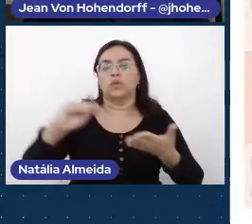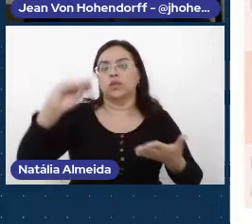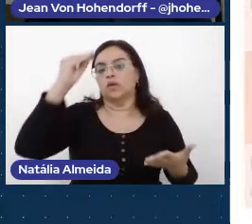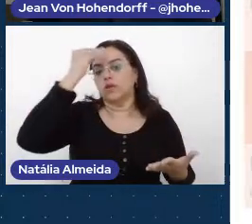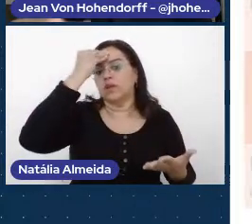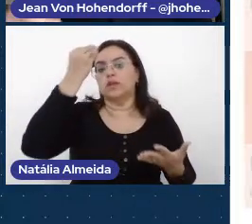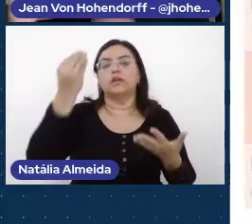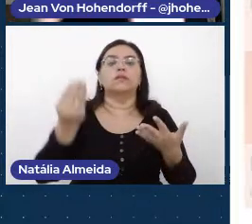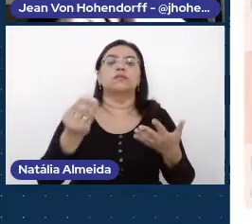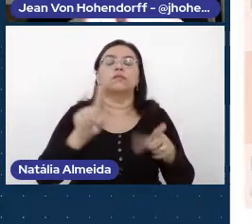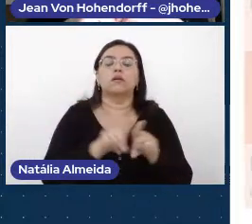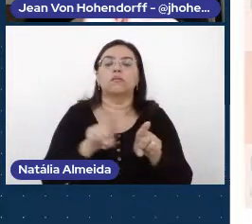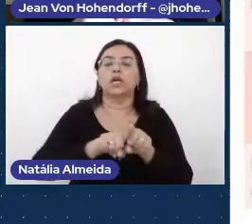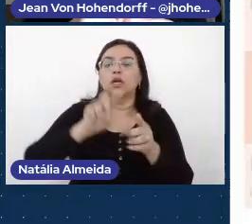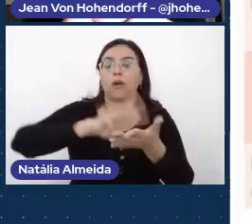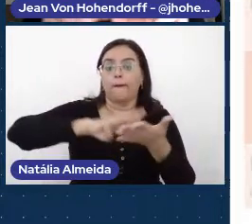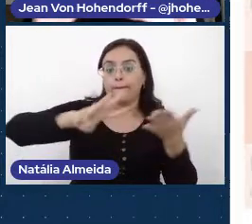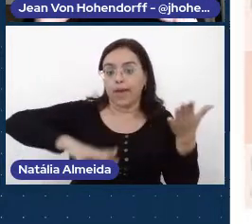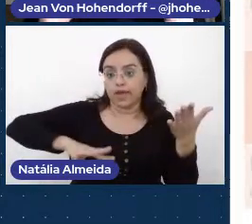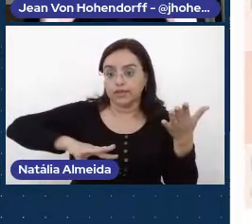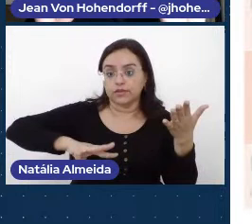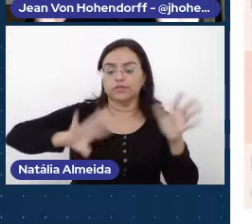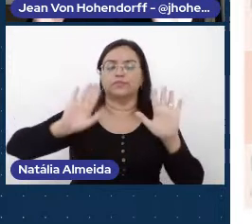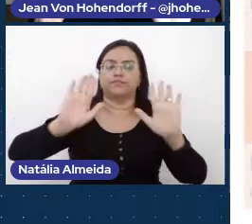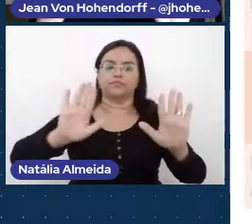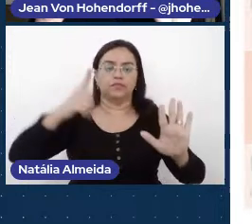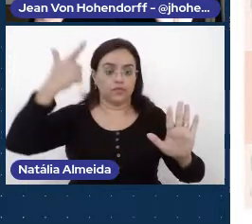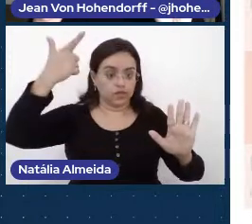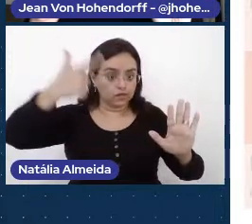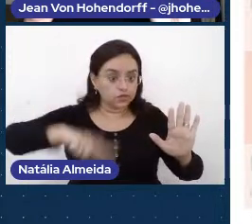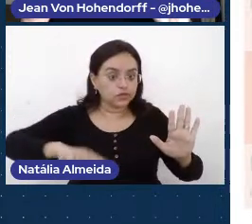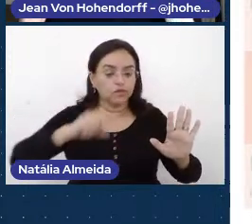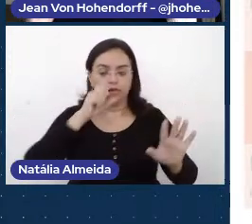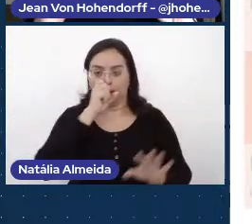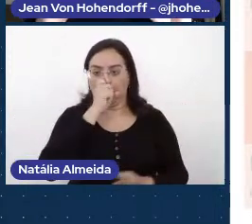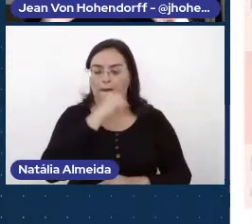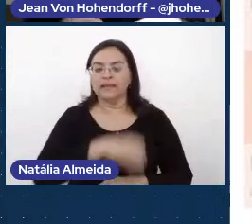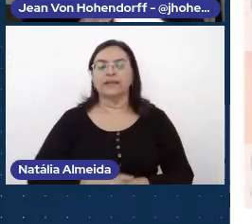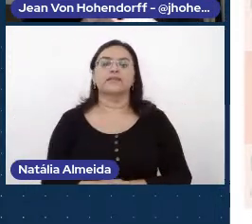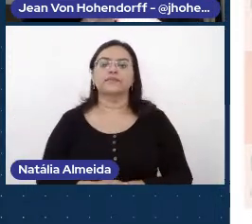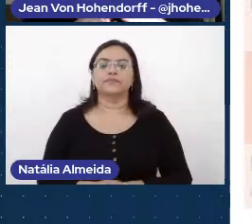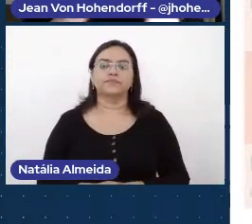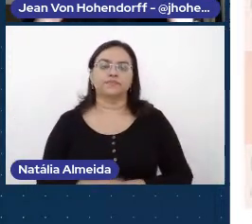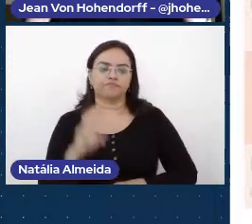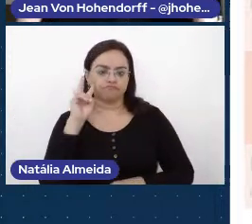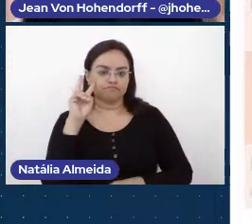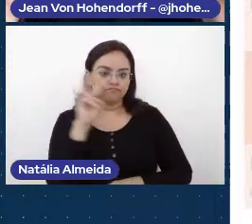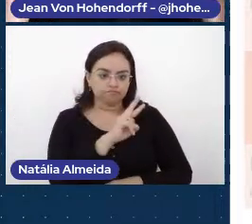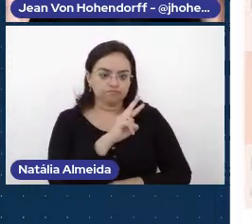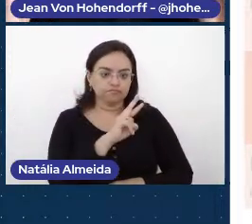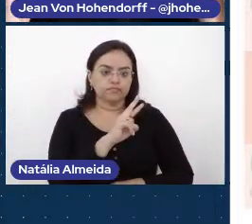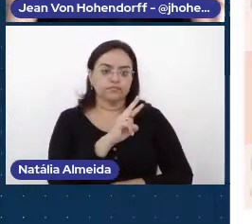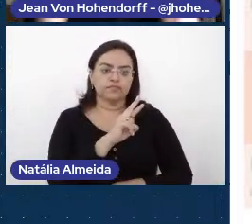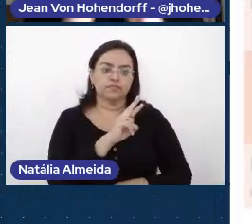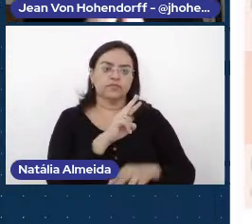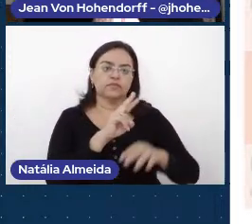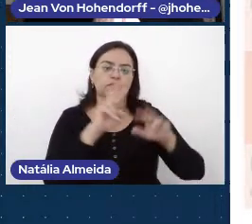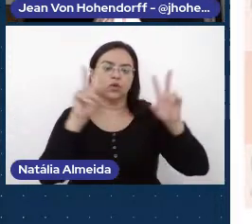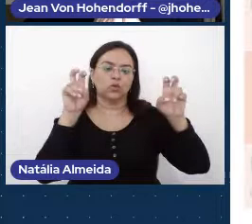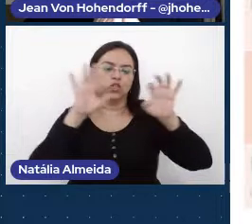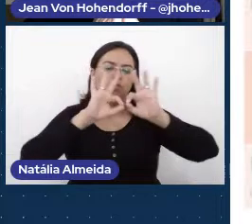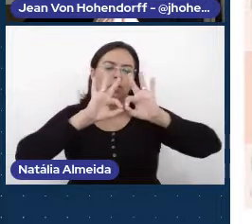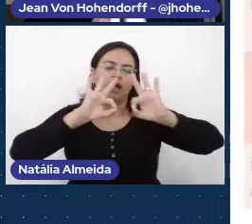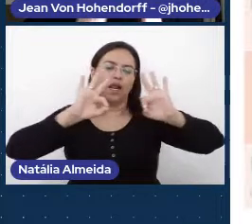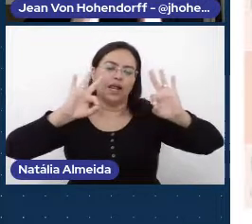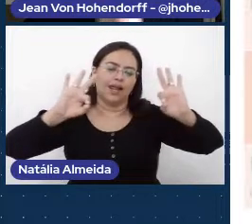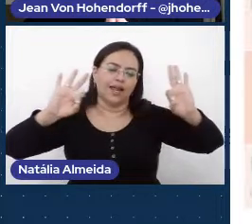e o método de coleta de dados. De novo, pessoal, se a gente pegar o que está aqui no critério e aplicar, a gente possivelmente tem um título um pouco extenso. As